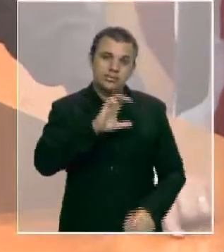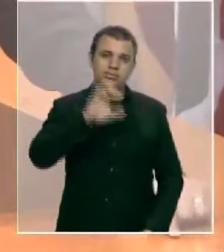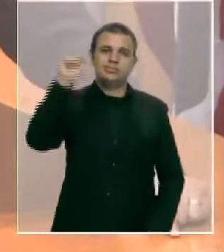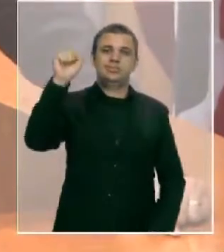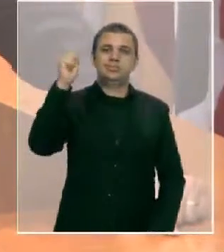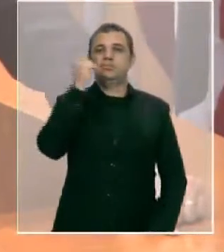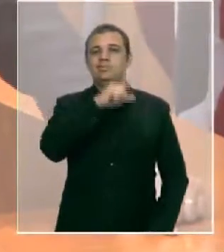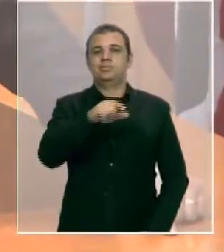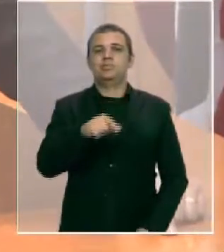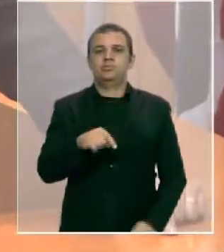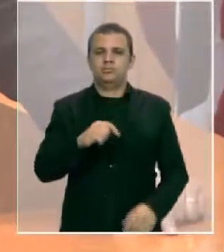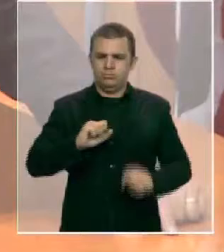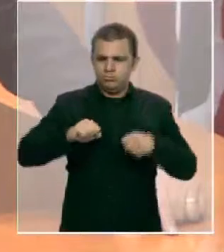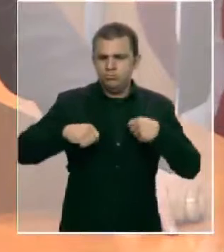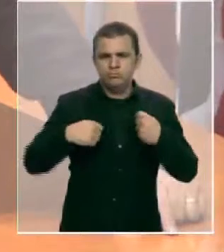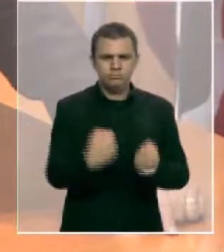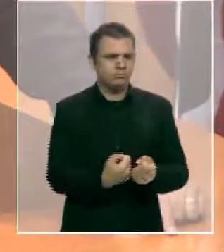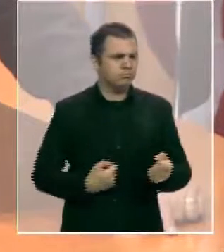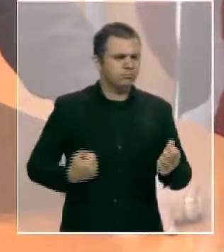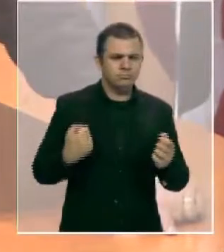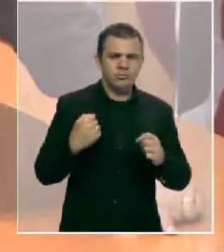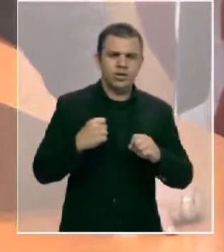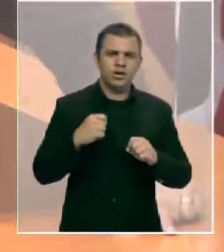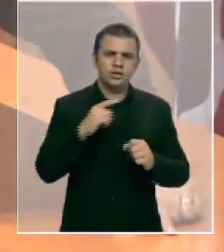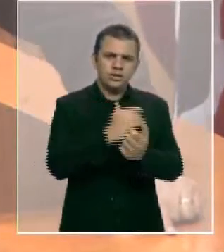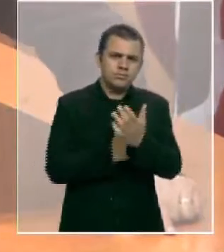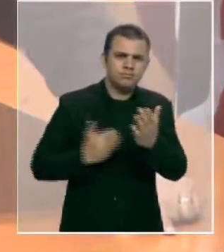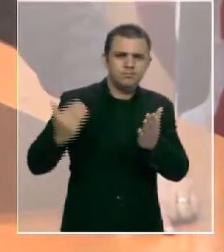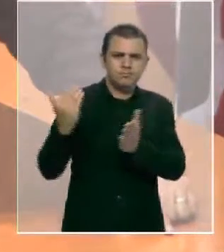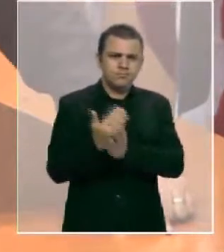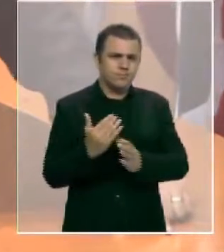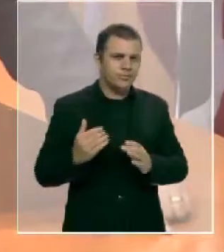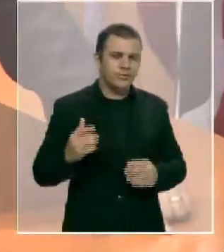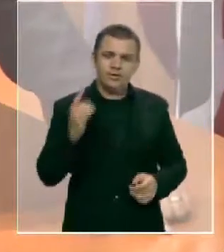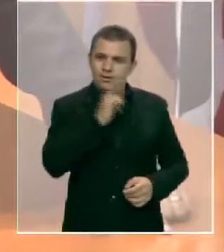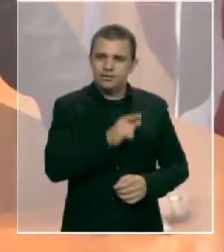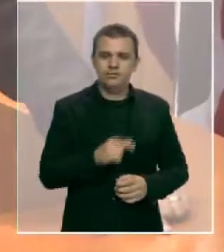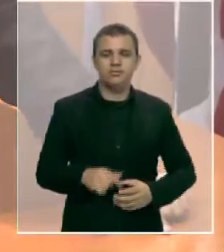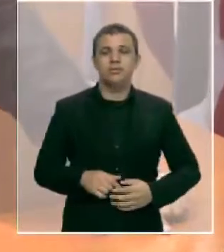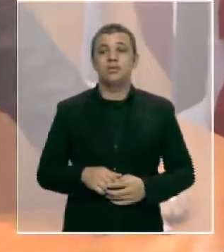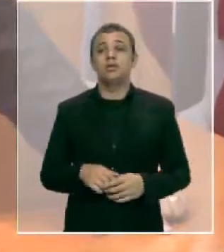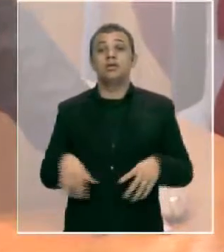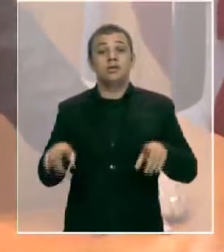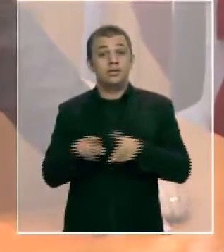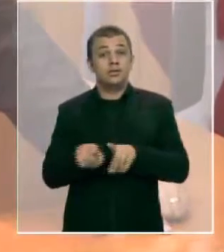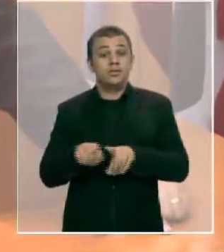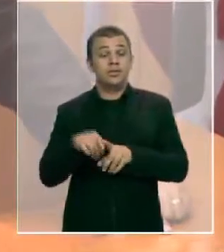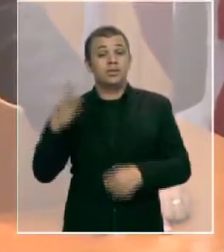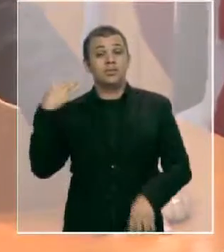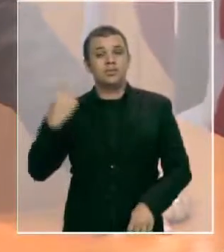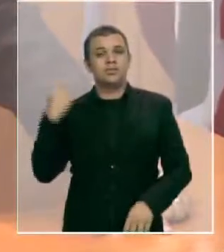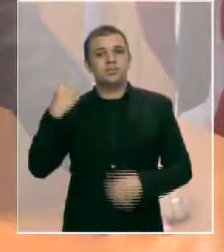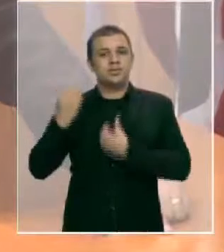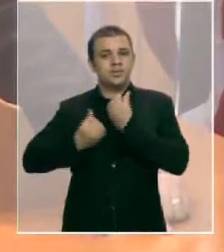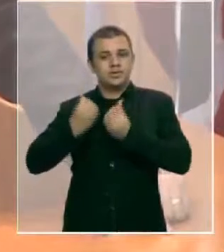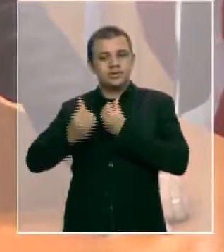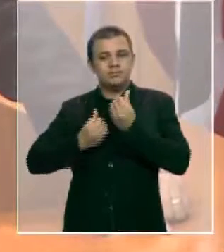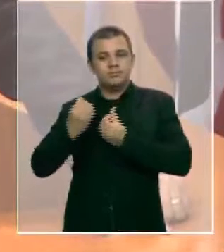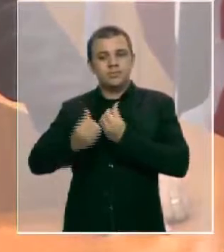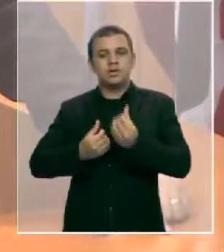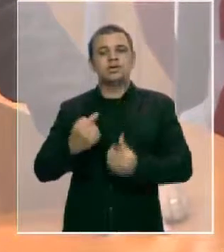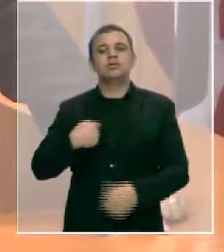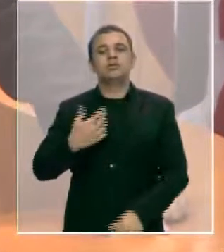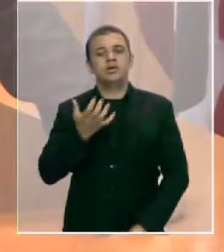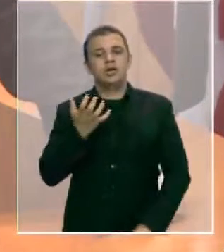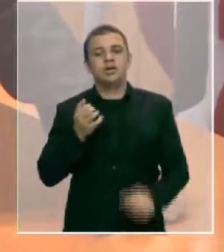com muita garra, com muita determinação. E desde o primeiro semestre eu vinha tentando, junto à CEDEL,